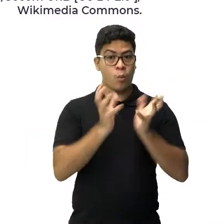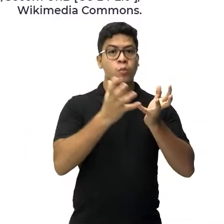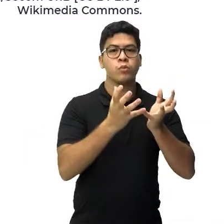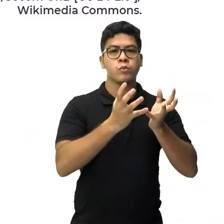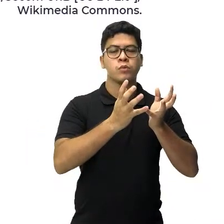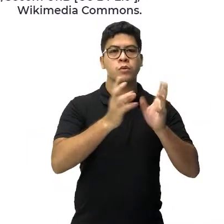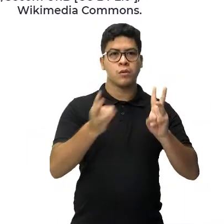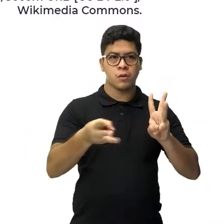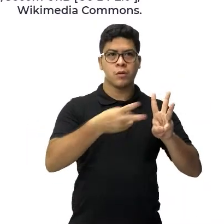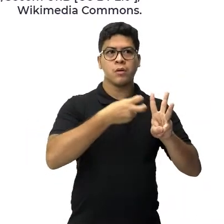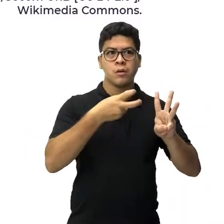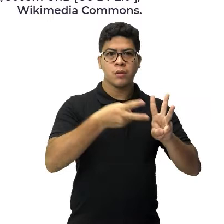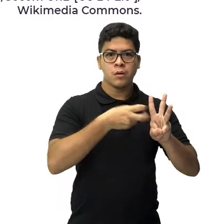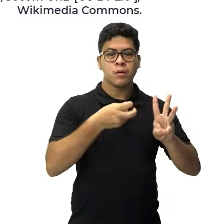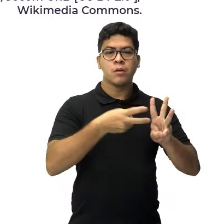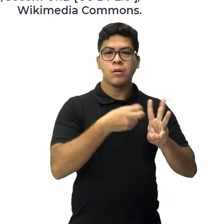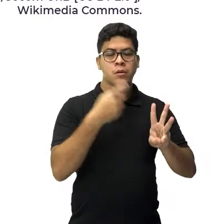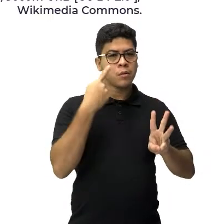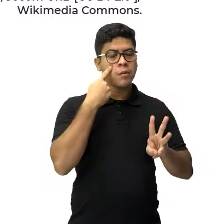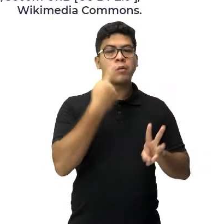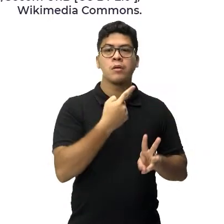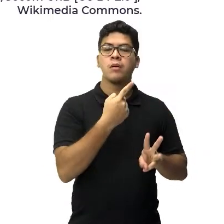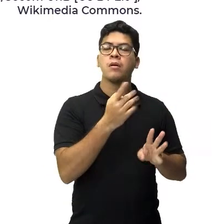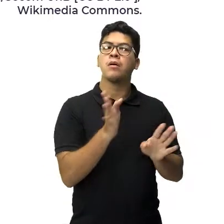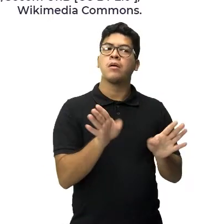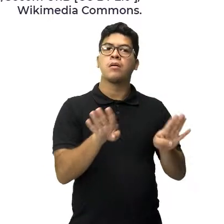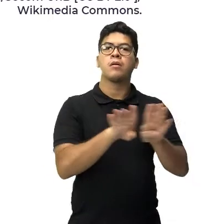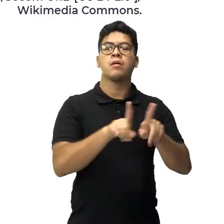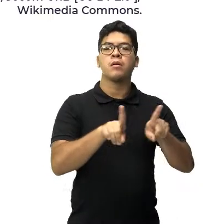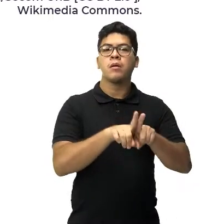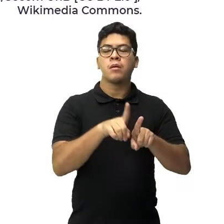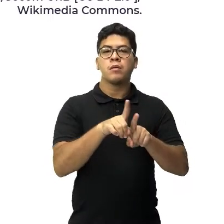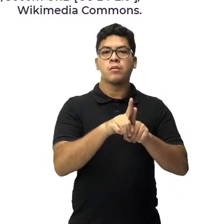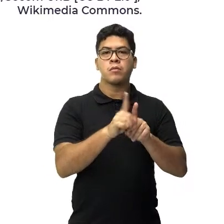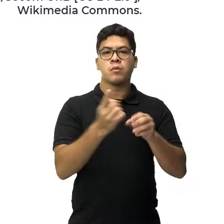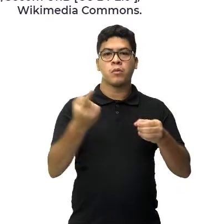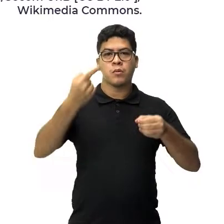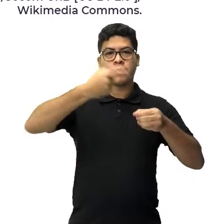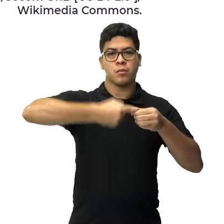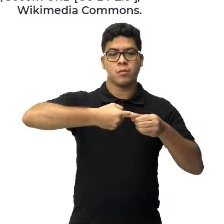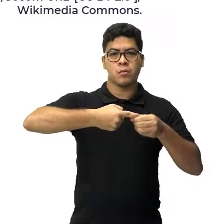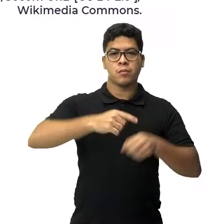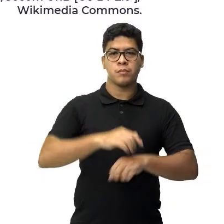indígenas, principalmente nas comunidades do interior.